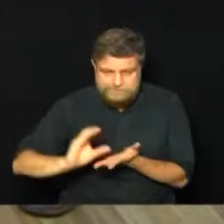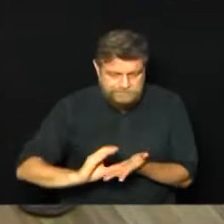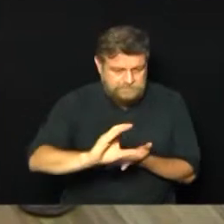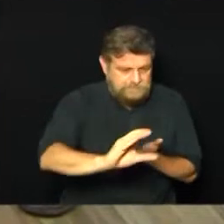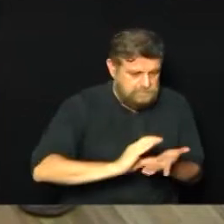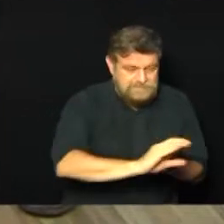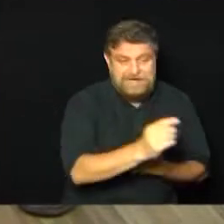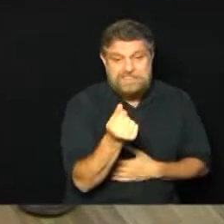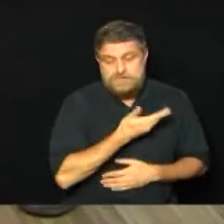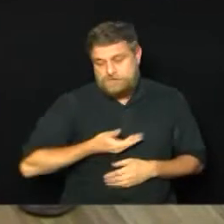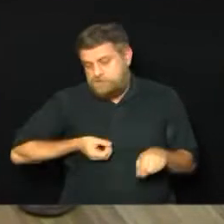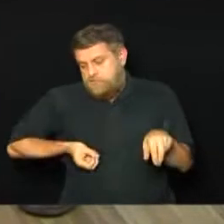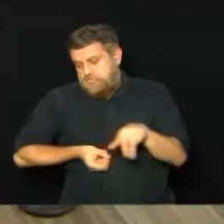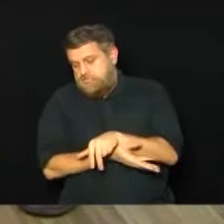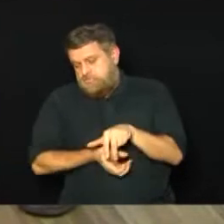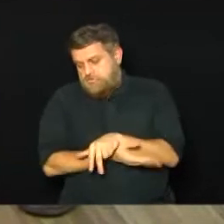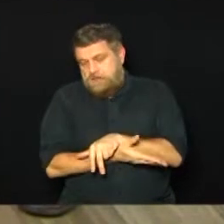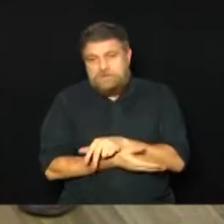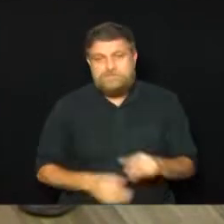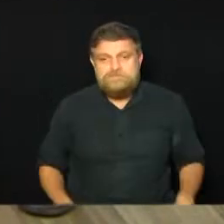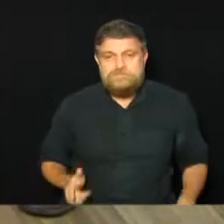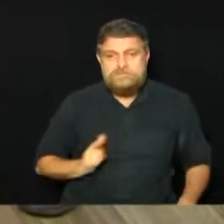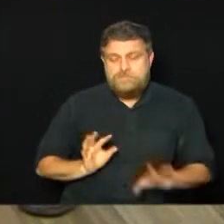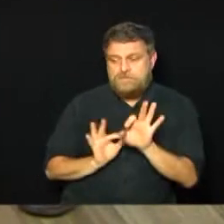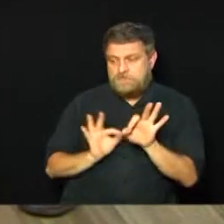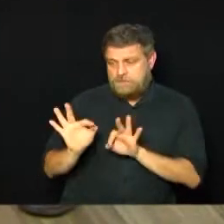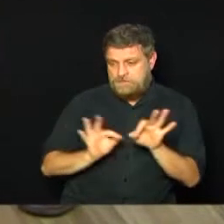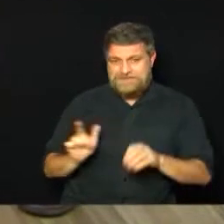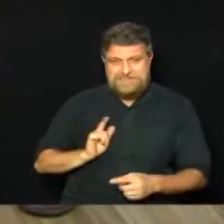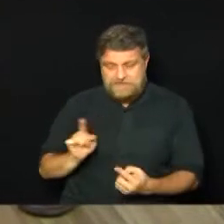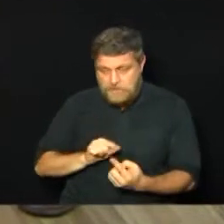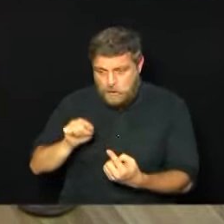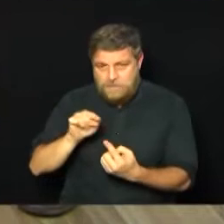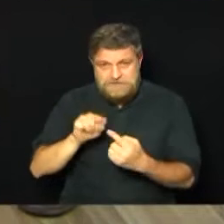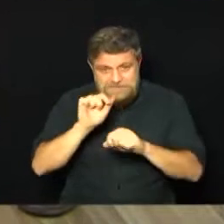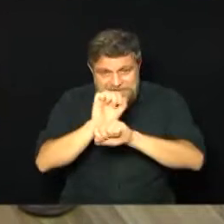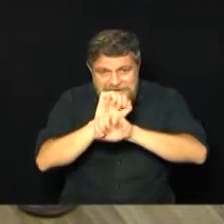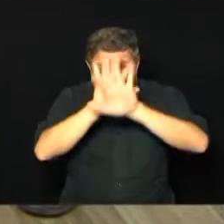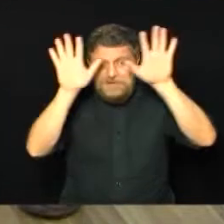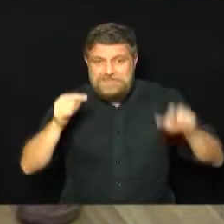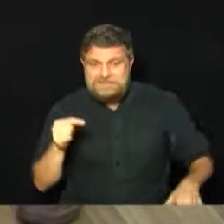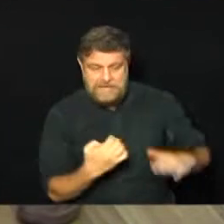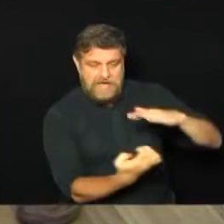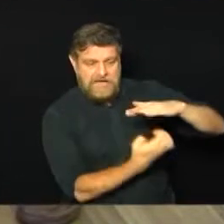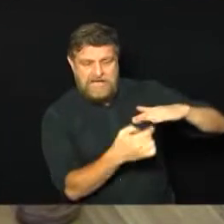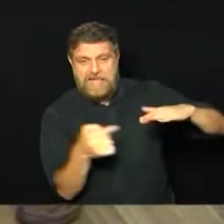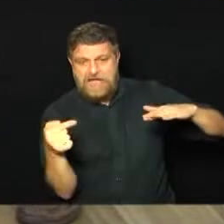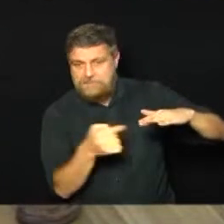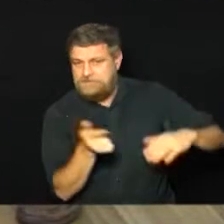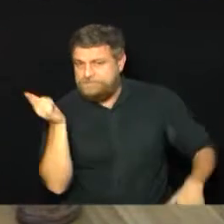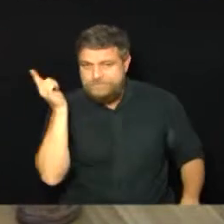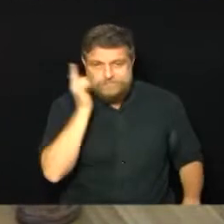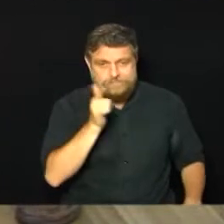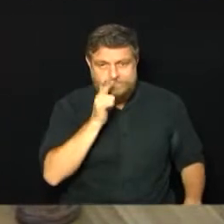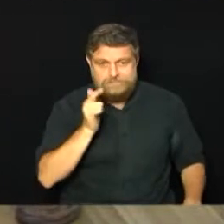área da saúde, da educação. Esse projeto ele visa então dar mais transparência. Se a empresa ela não conseguiu